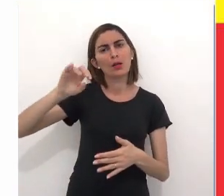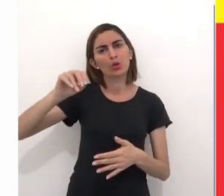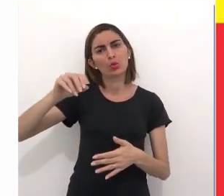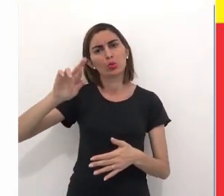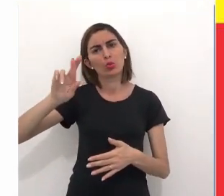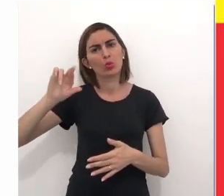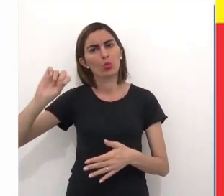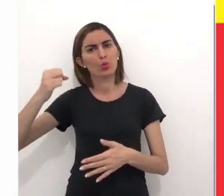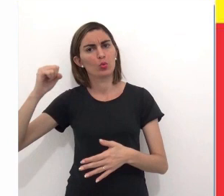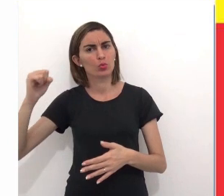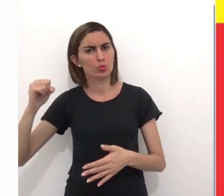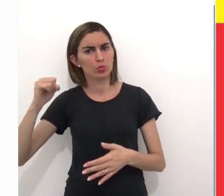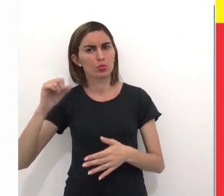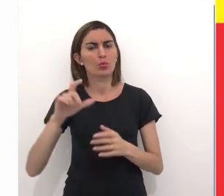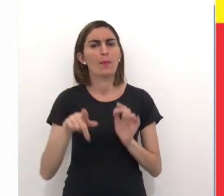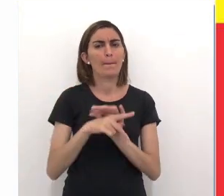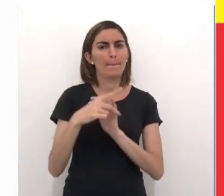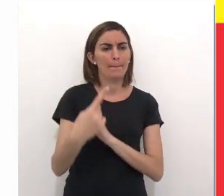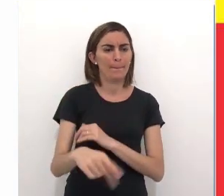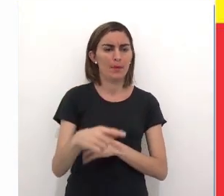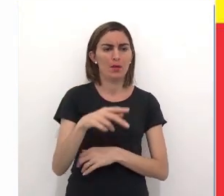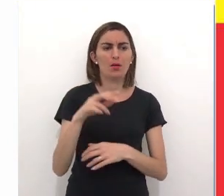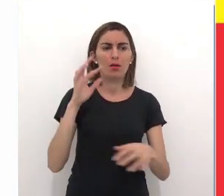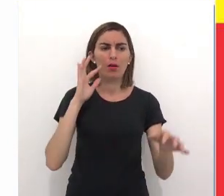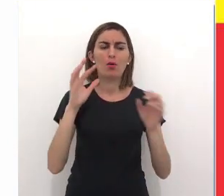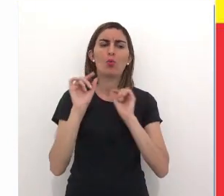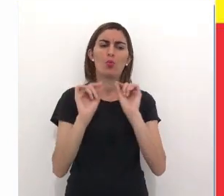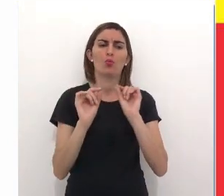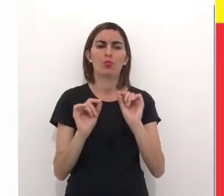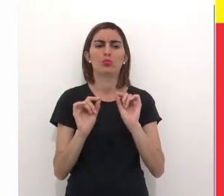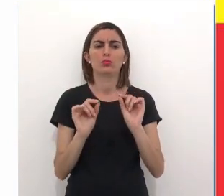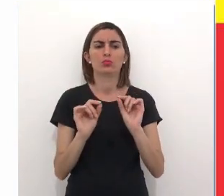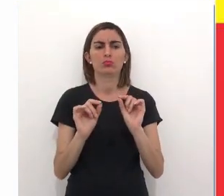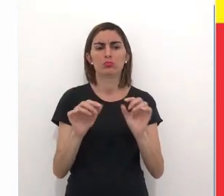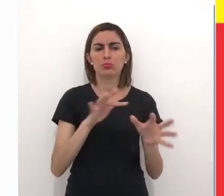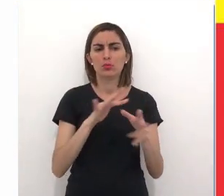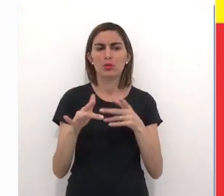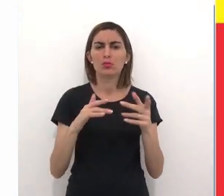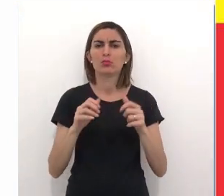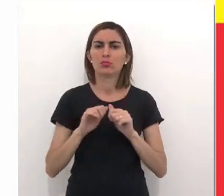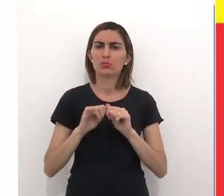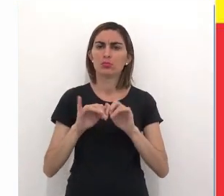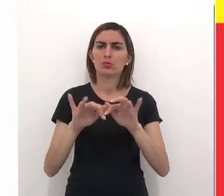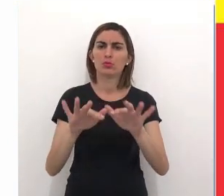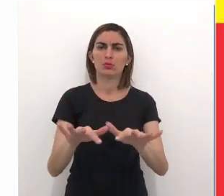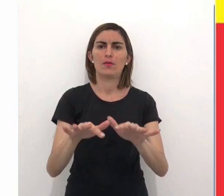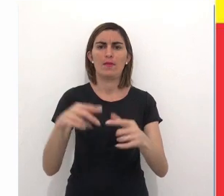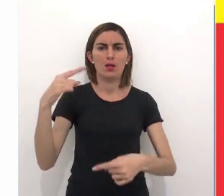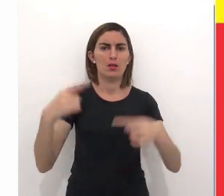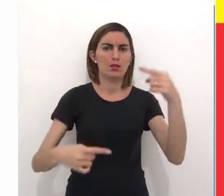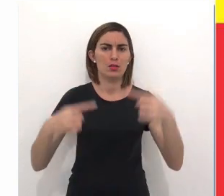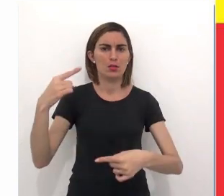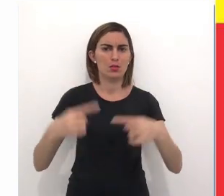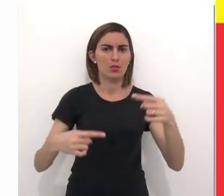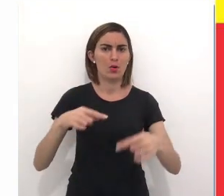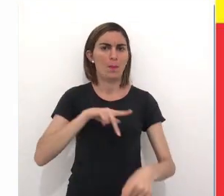Grosso. Constituiu um reflexo de então crescente rivalidade entre português